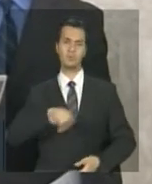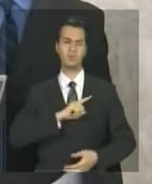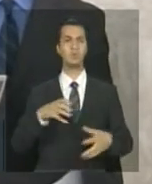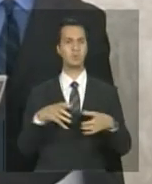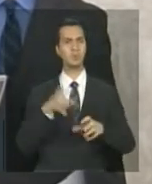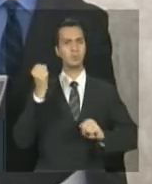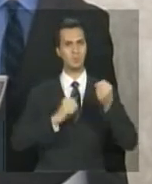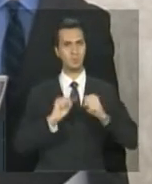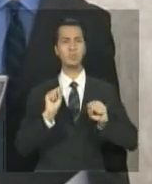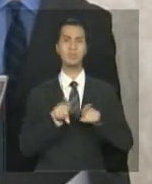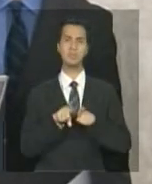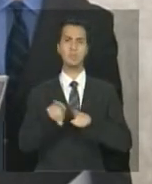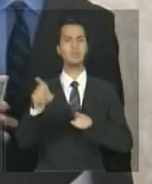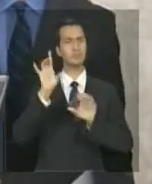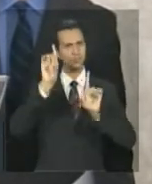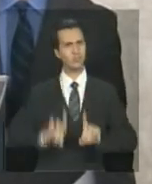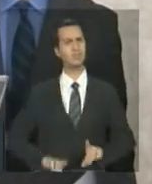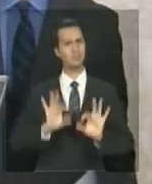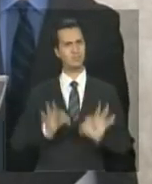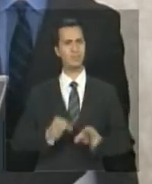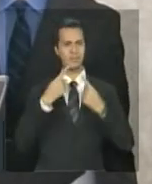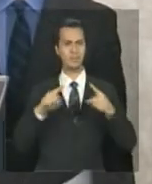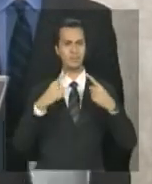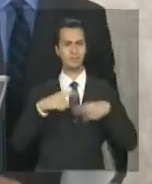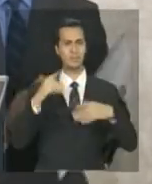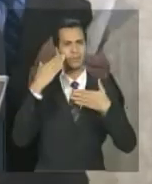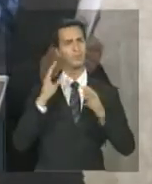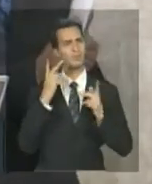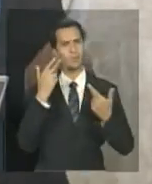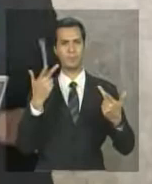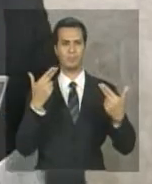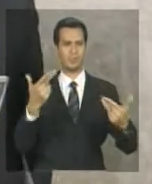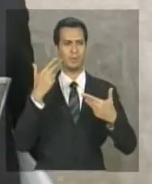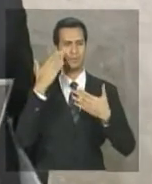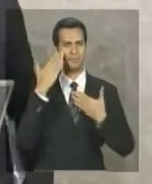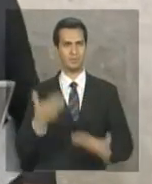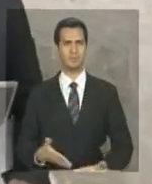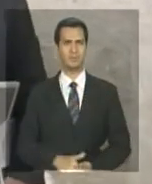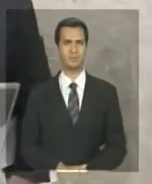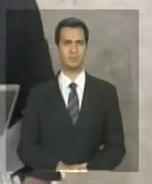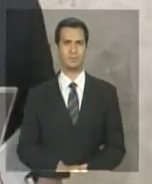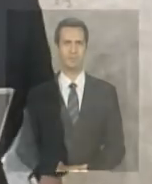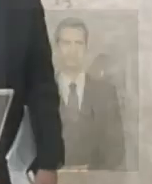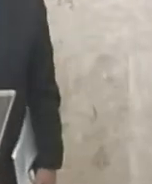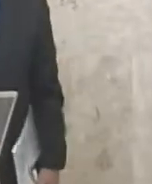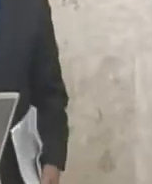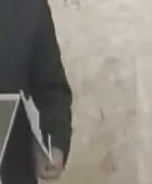produtivo, é direito deles reclamar. É normal. Obrigado.